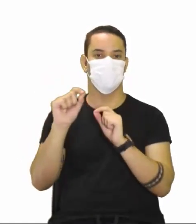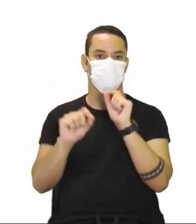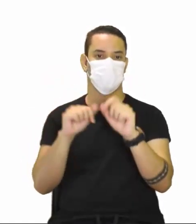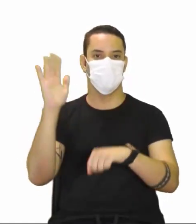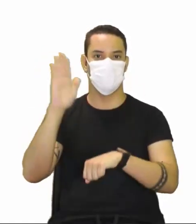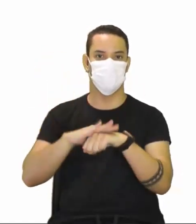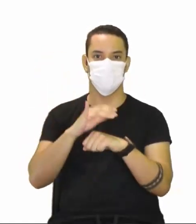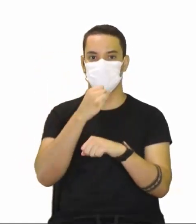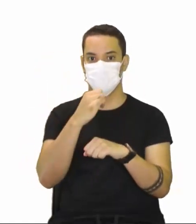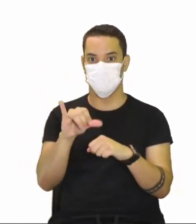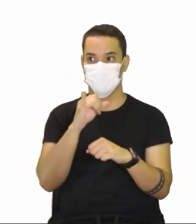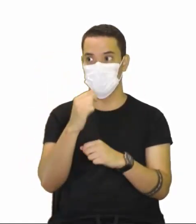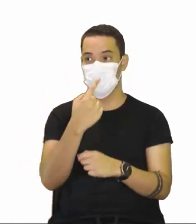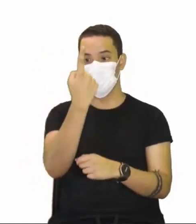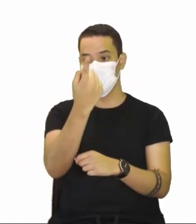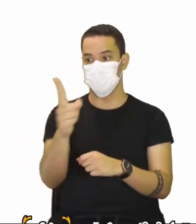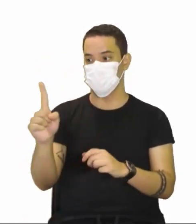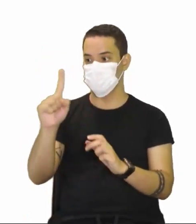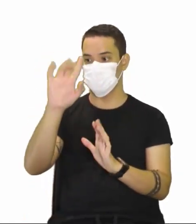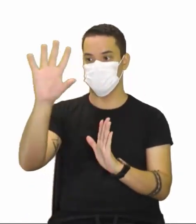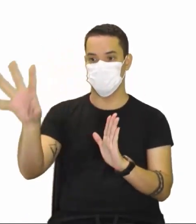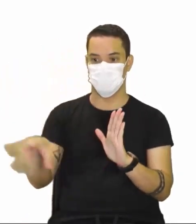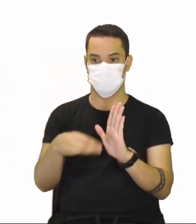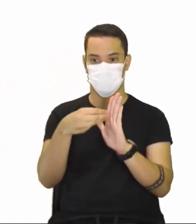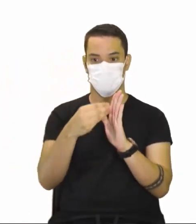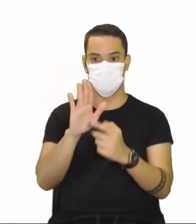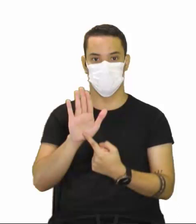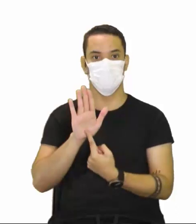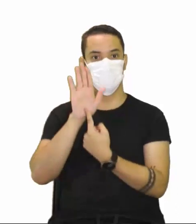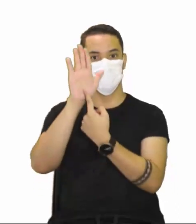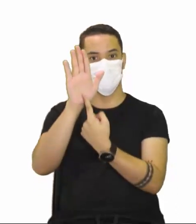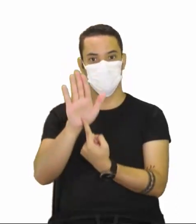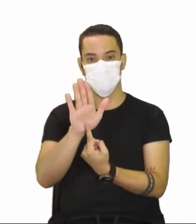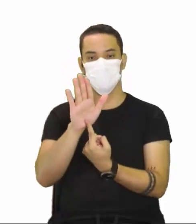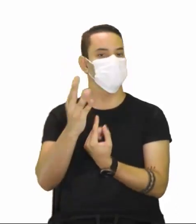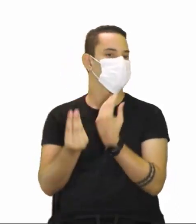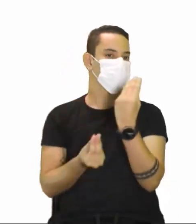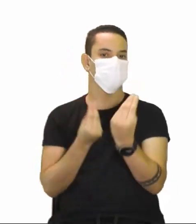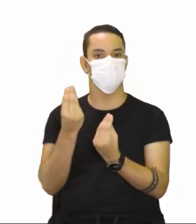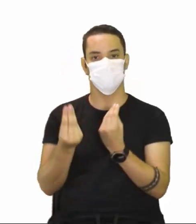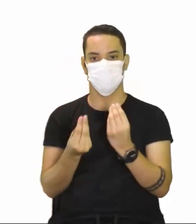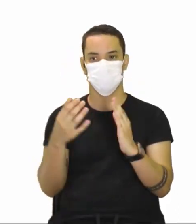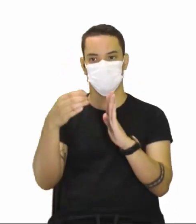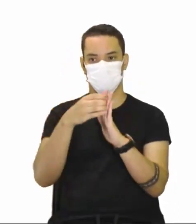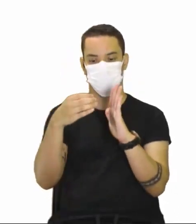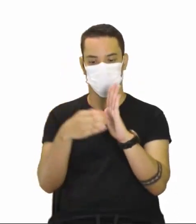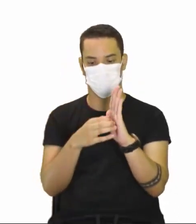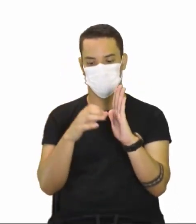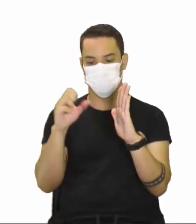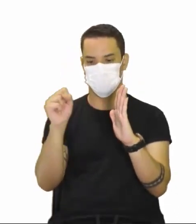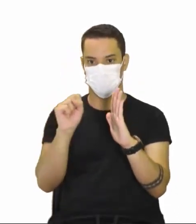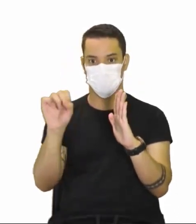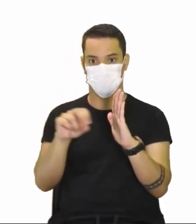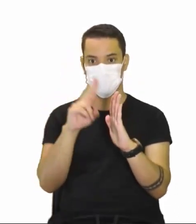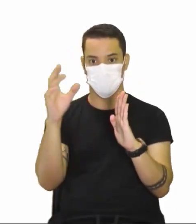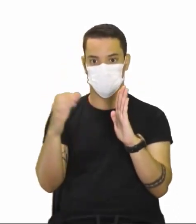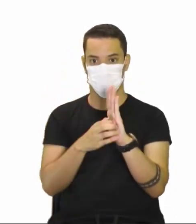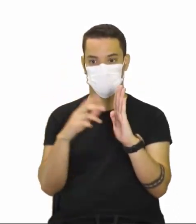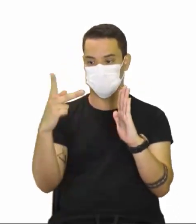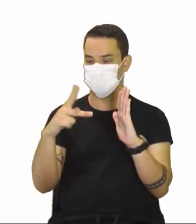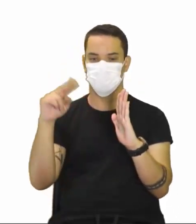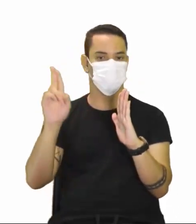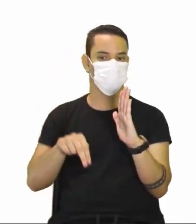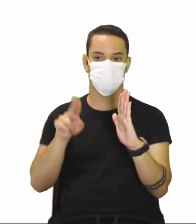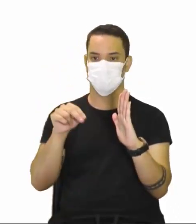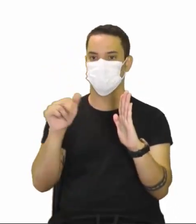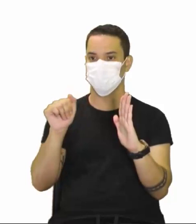mais energético, ou seja, o último elétron, ele apresenta subnível S ou subnível P.